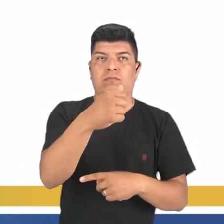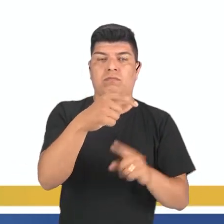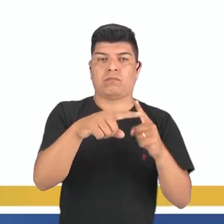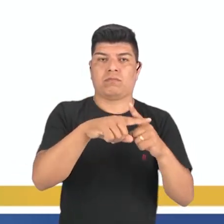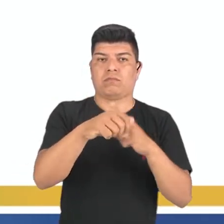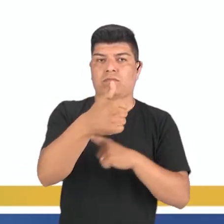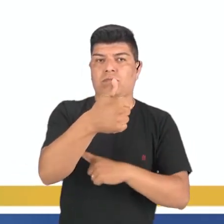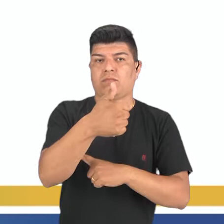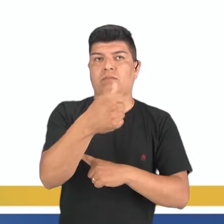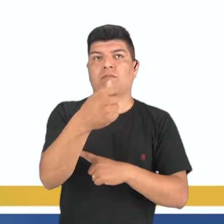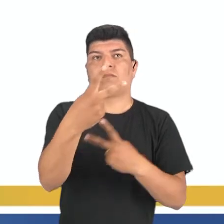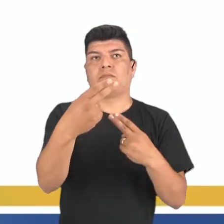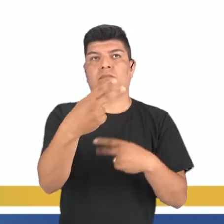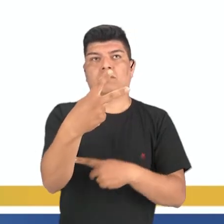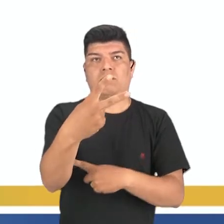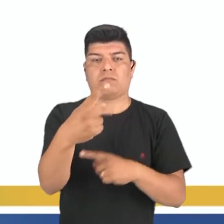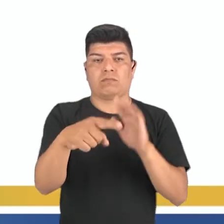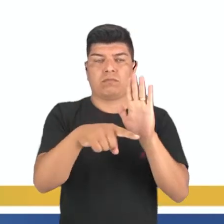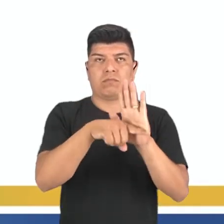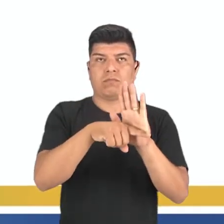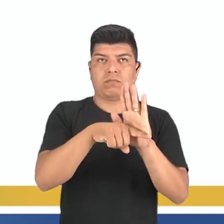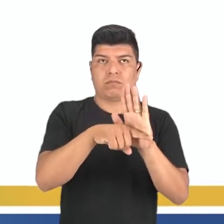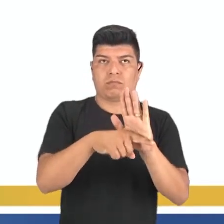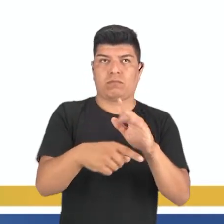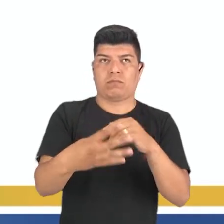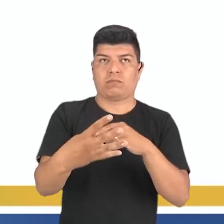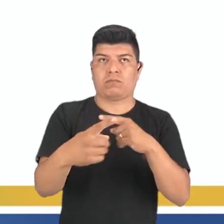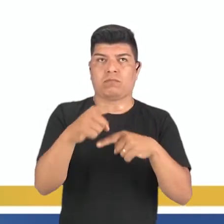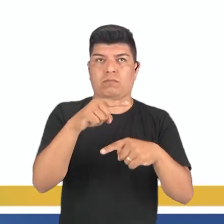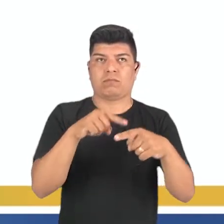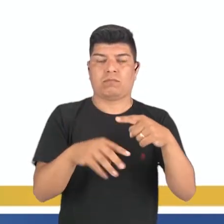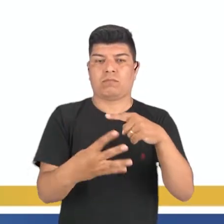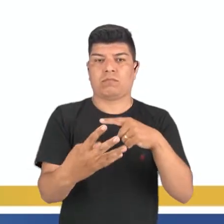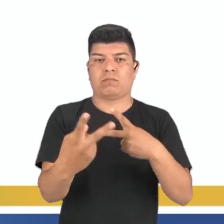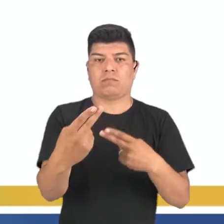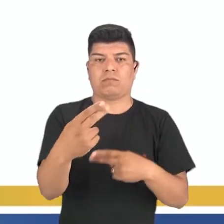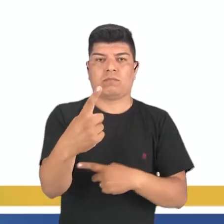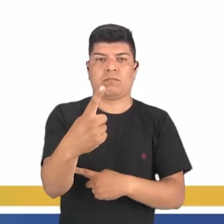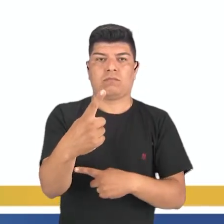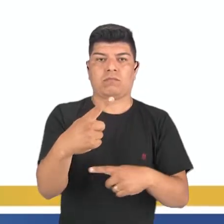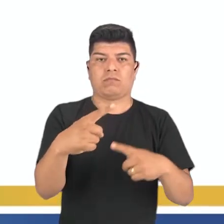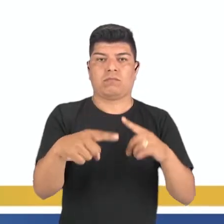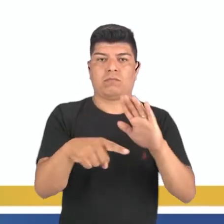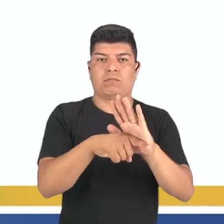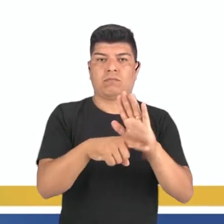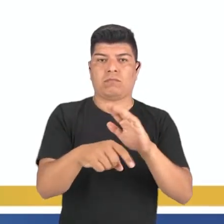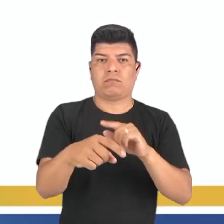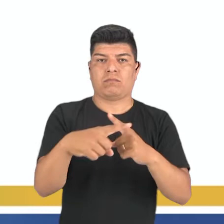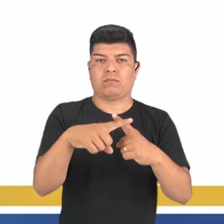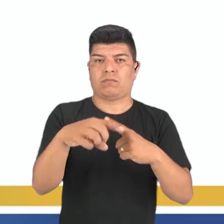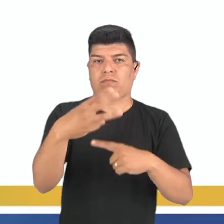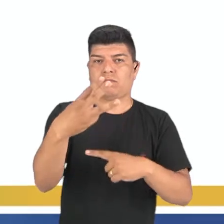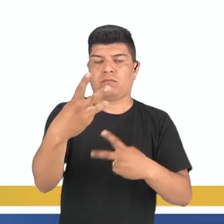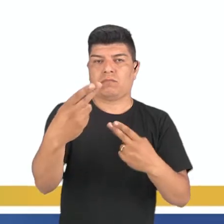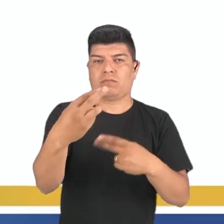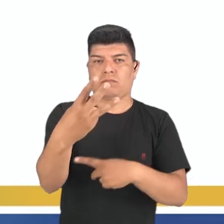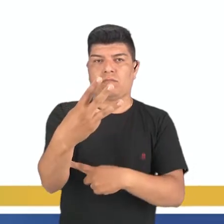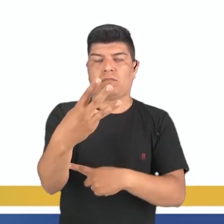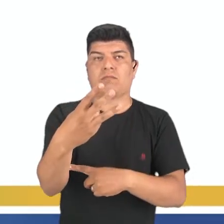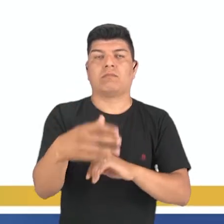1, 2, menos 4 dividido para 4 dá 1, 1 vezes 3,